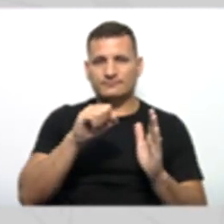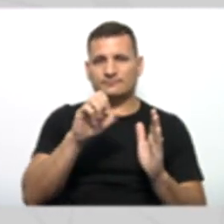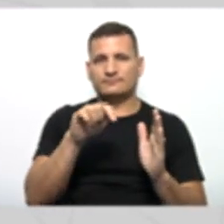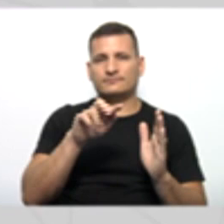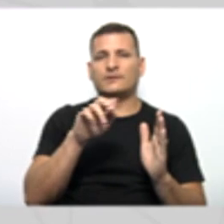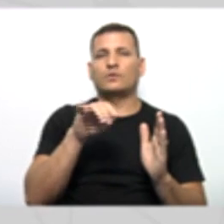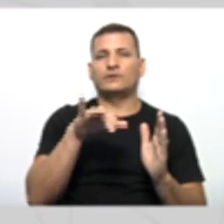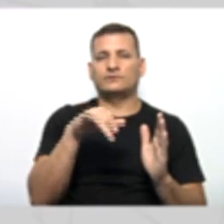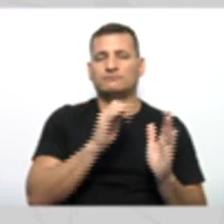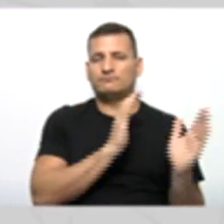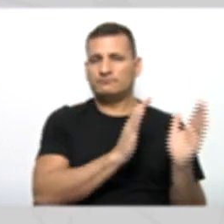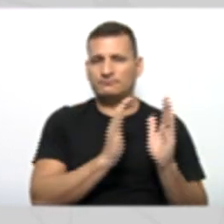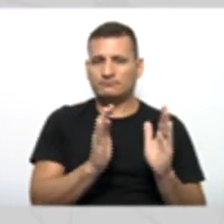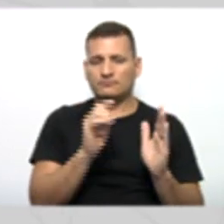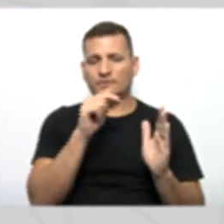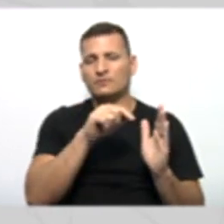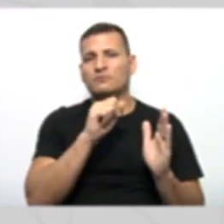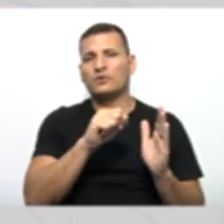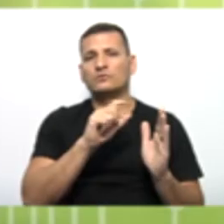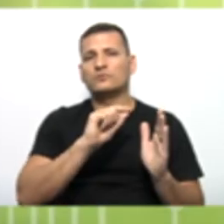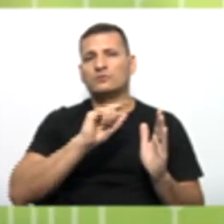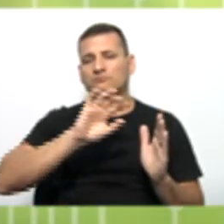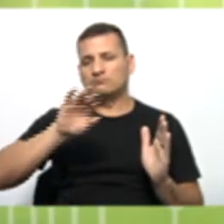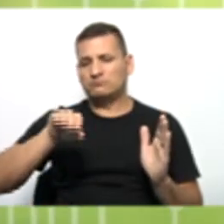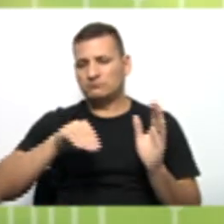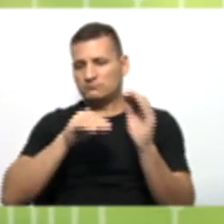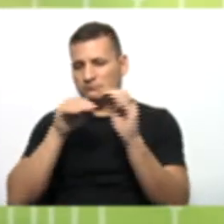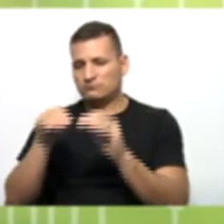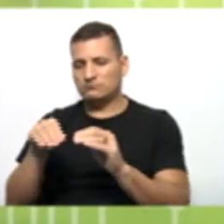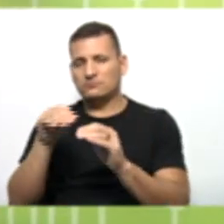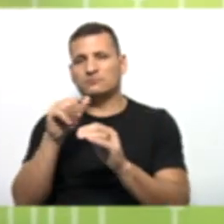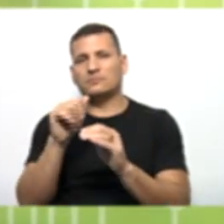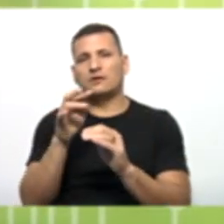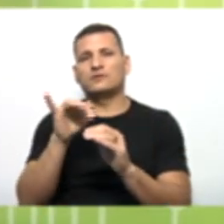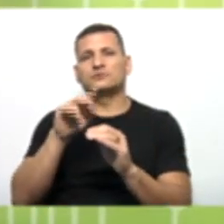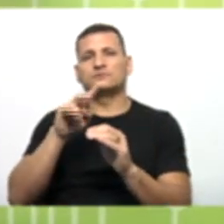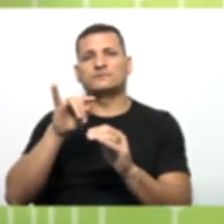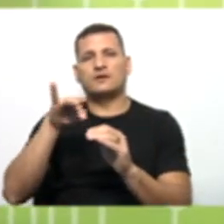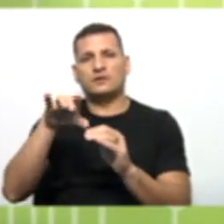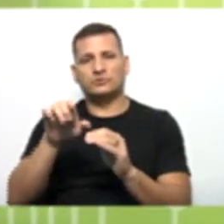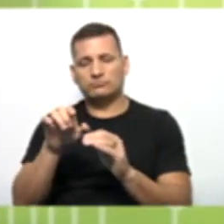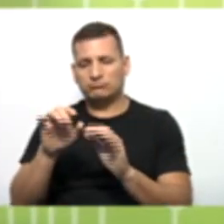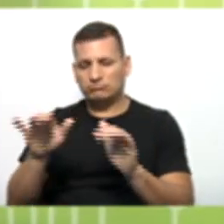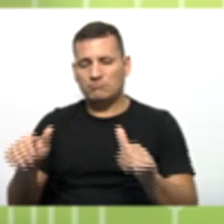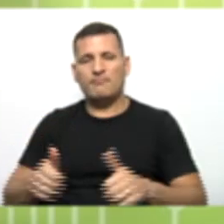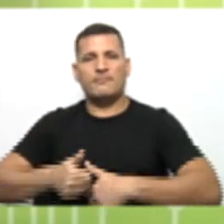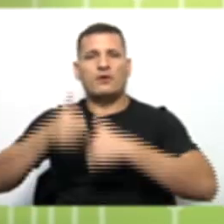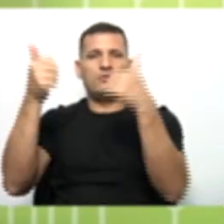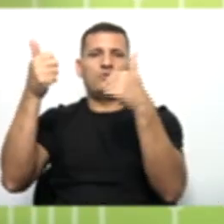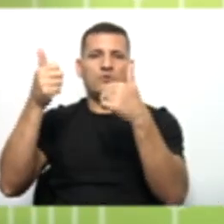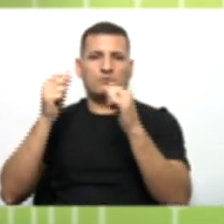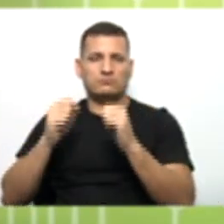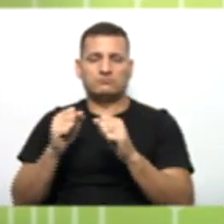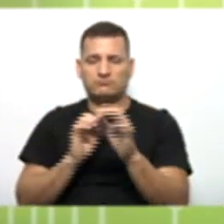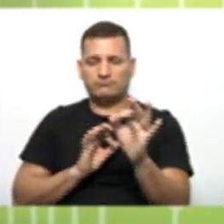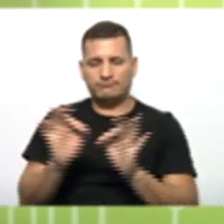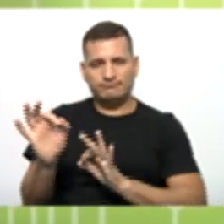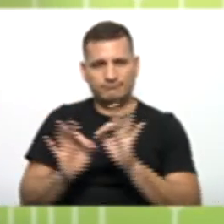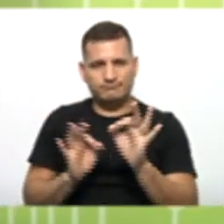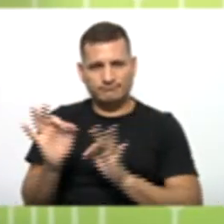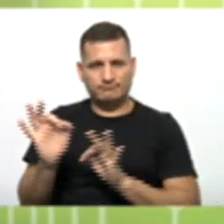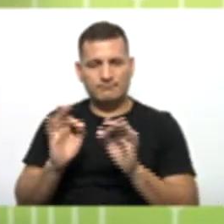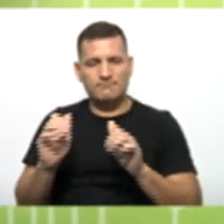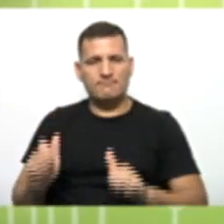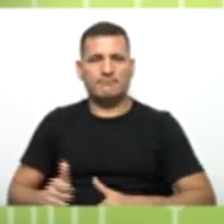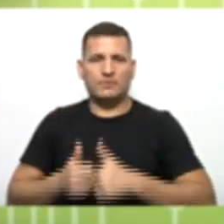sistema, ele pode ser o quê? Melhorado, ele pode ser aperfeiçoado no diagrama de atividade. Então é